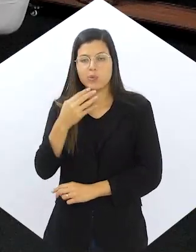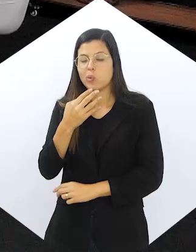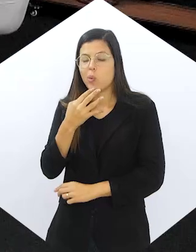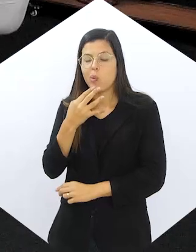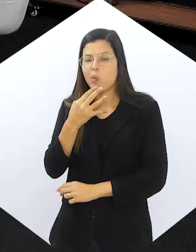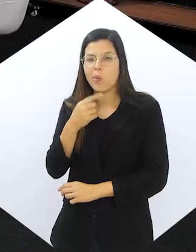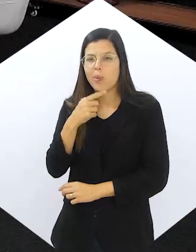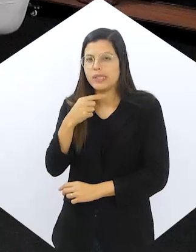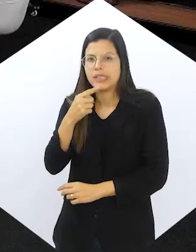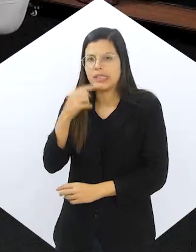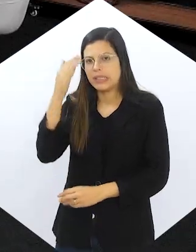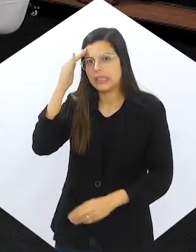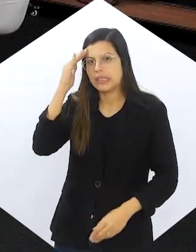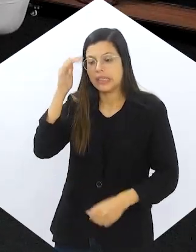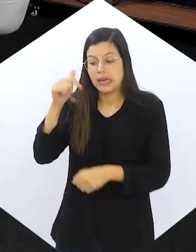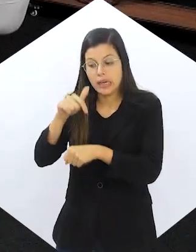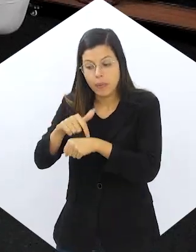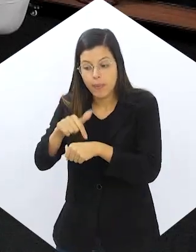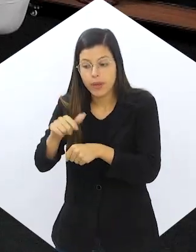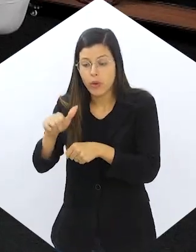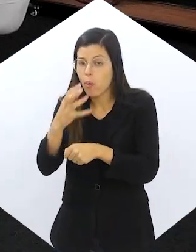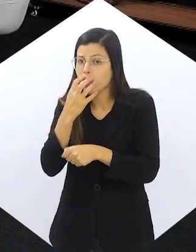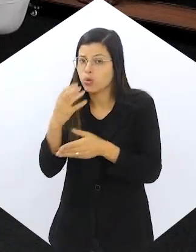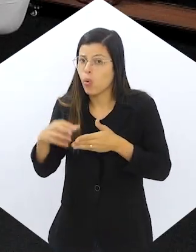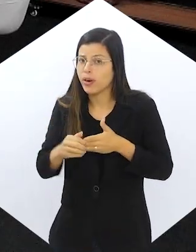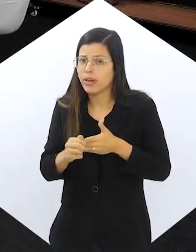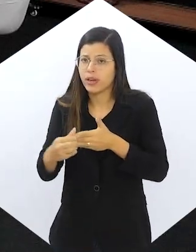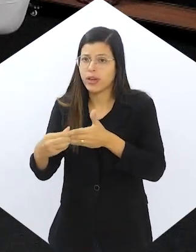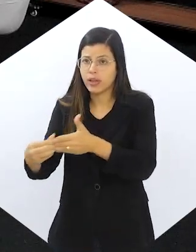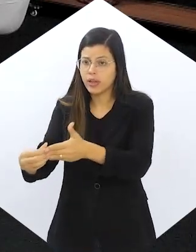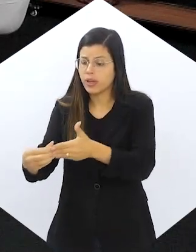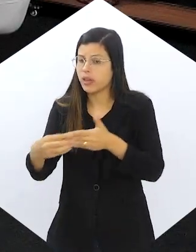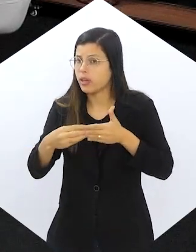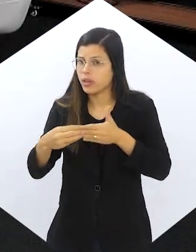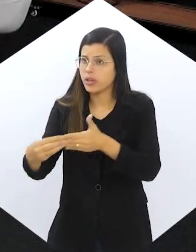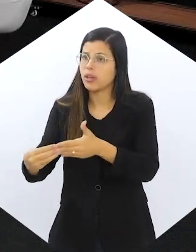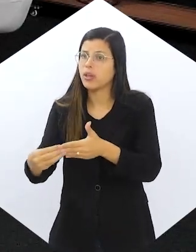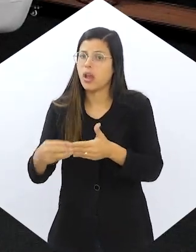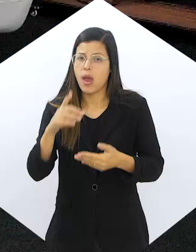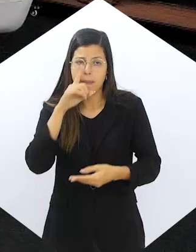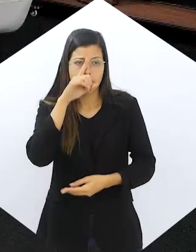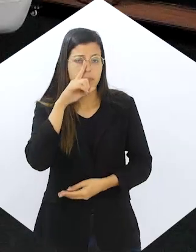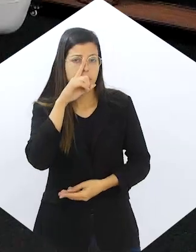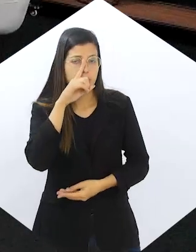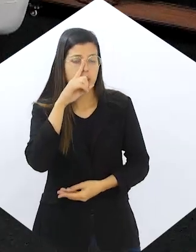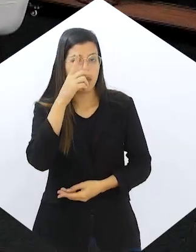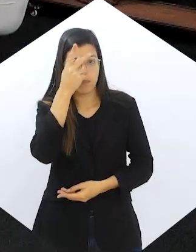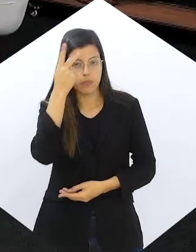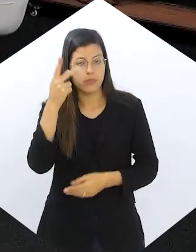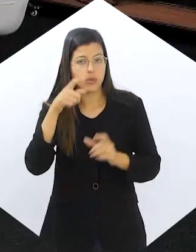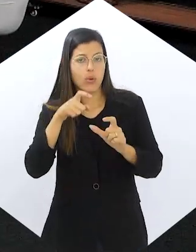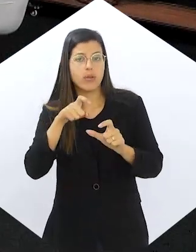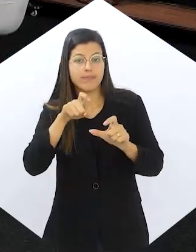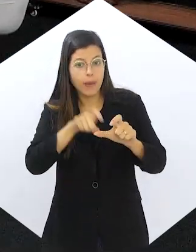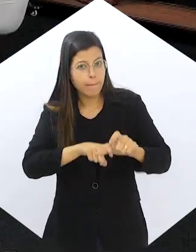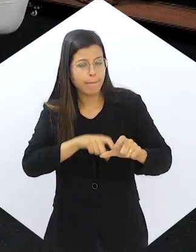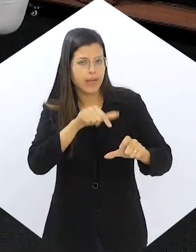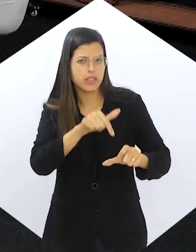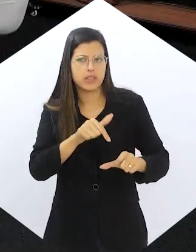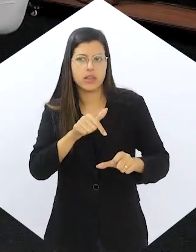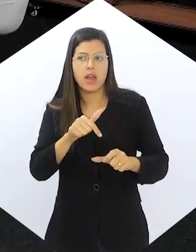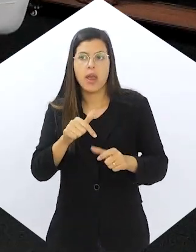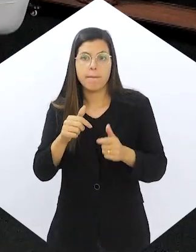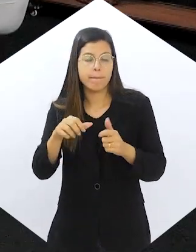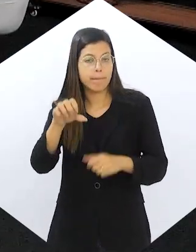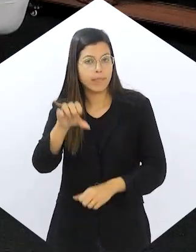naquele momento não é para brincar com ele. Não, e é um perigo porque a pessoa pode se acidentar, né? Porque a pessoa depende dele para deslocamento. É pior do que de um